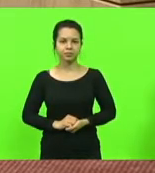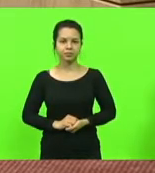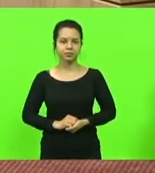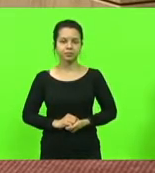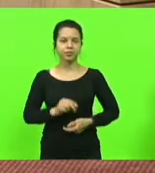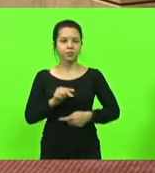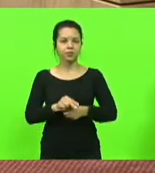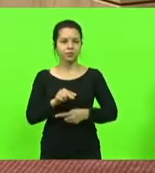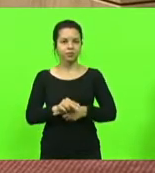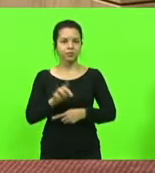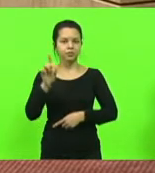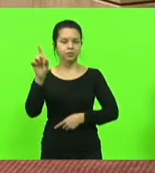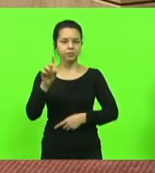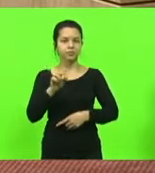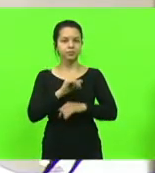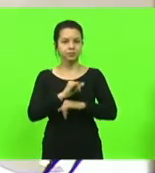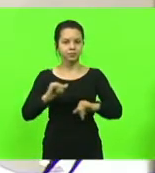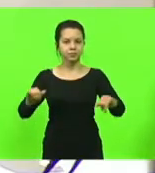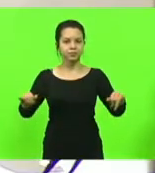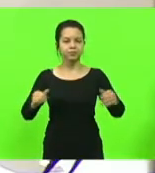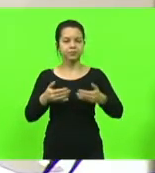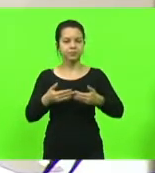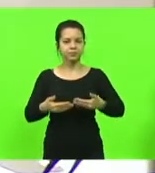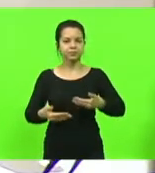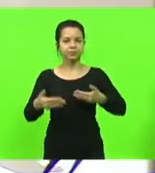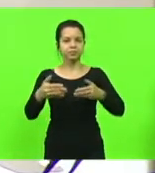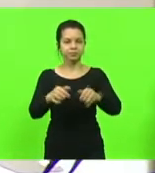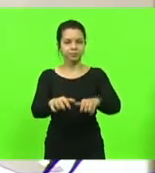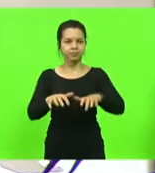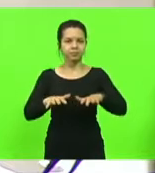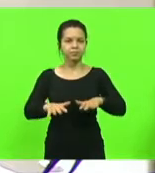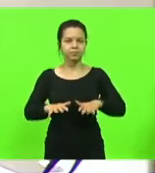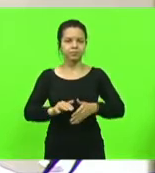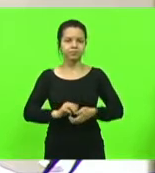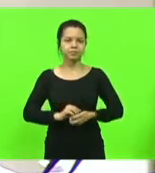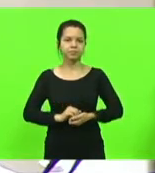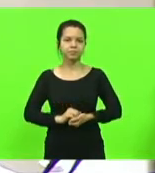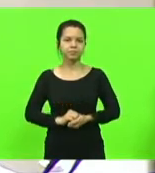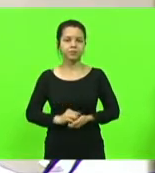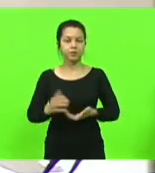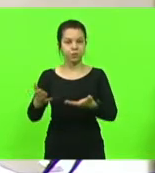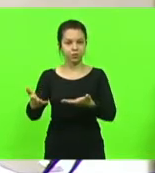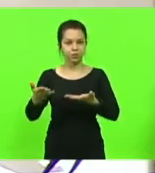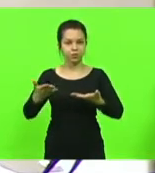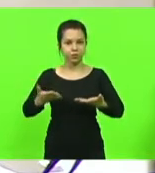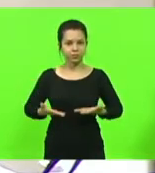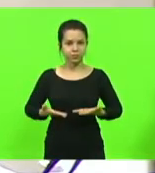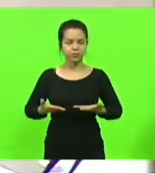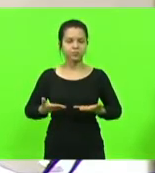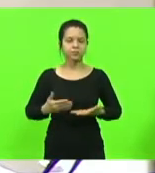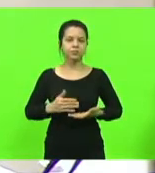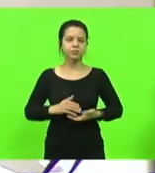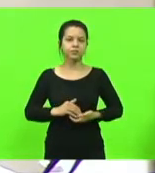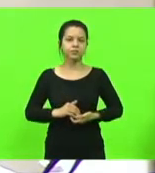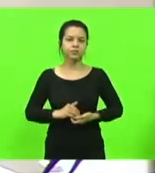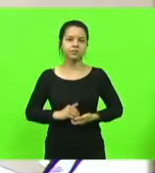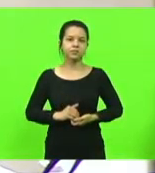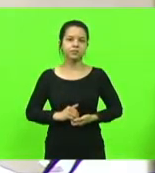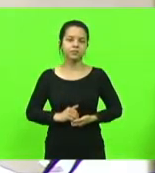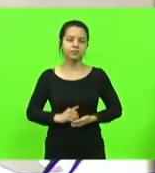Sobre a proteção de Deus, declaro aberta a presente sessão. E eu convido